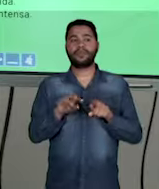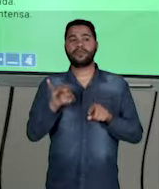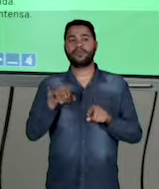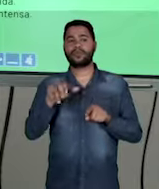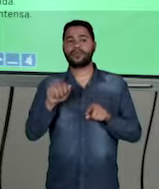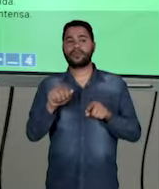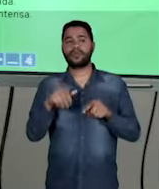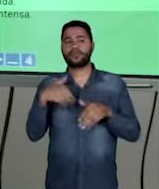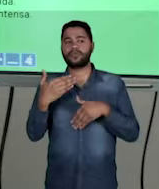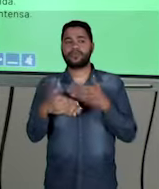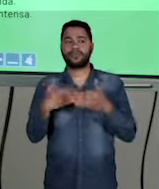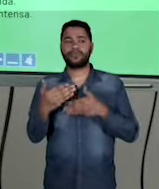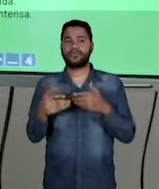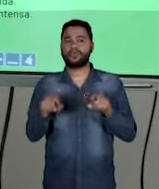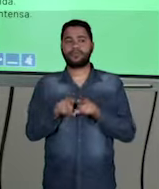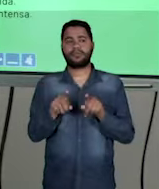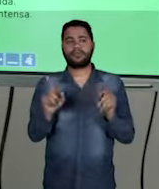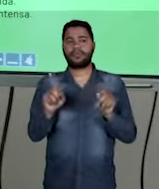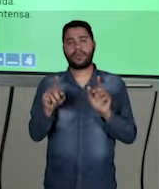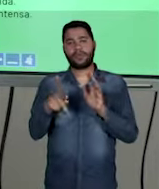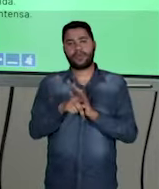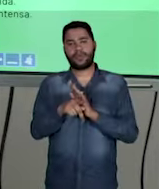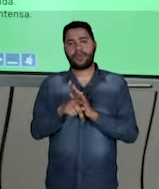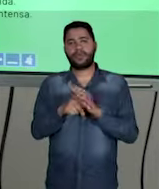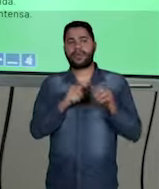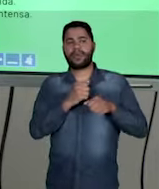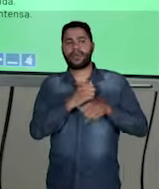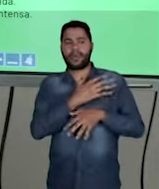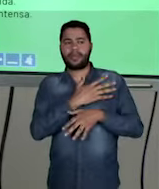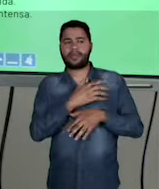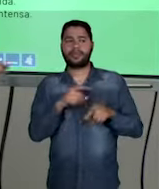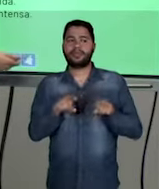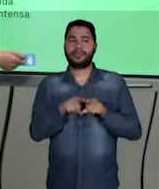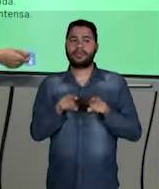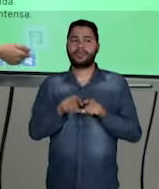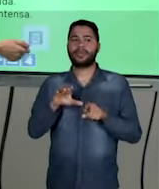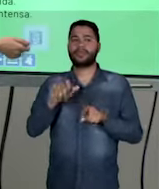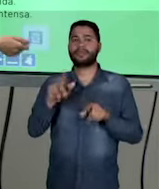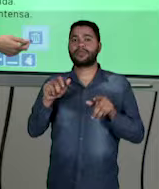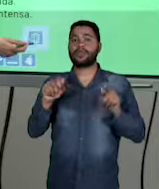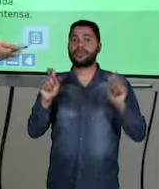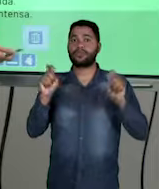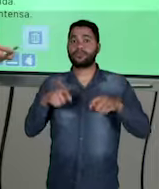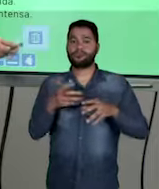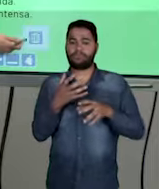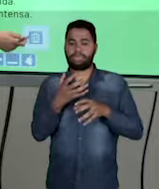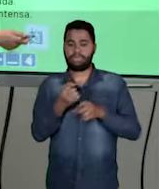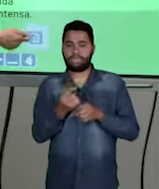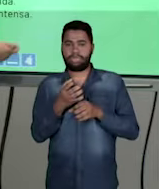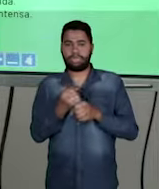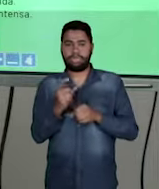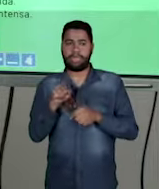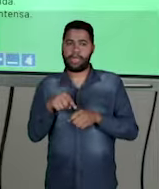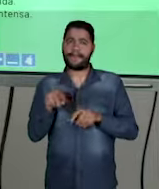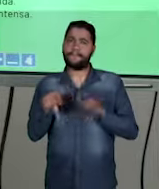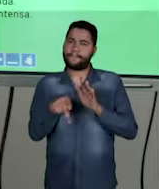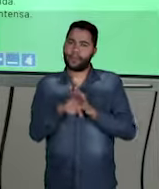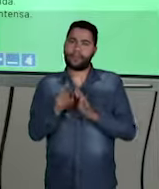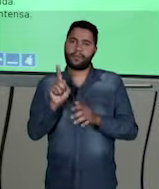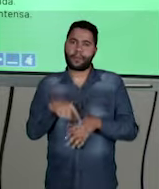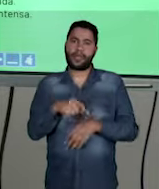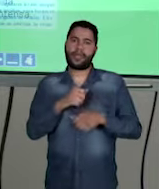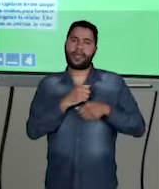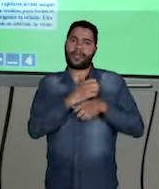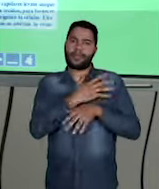Capacidade de contração intensa também não, porque isso também é característica de artéria e veia. Então, resposta correta, letra